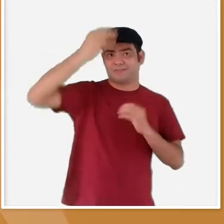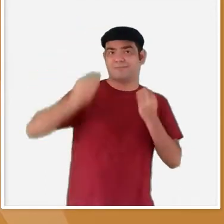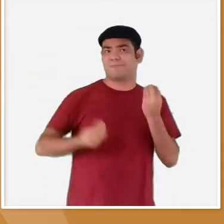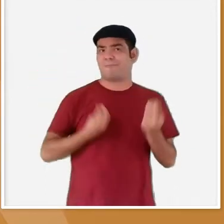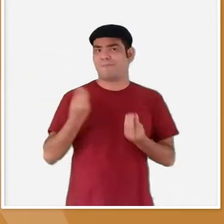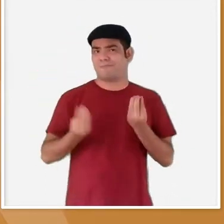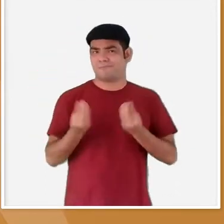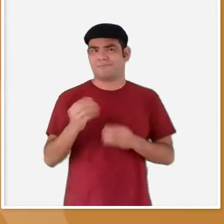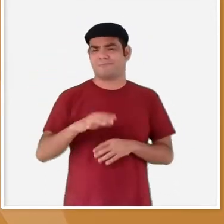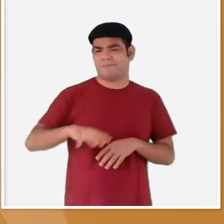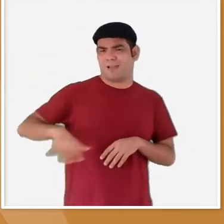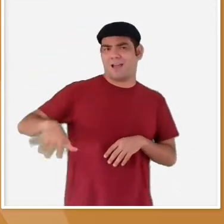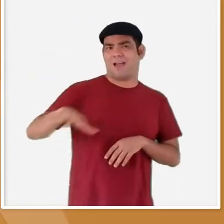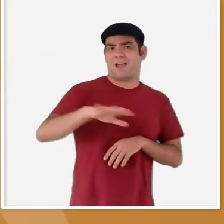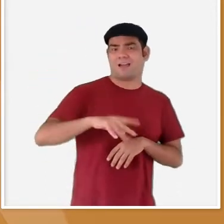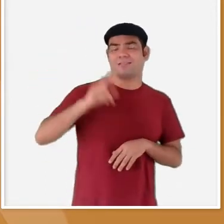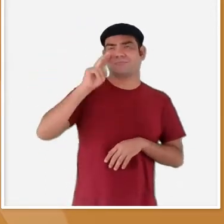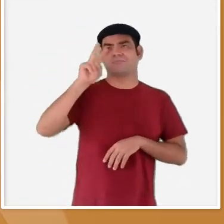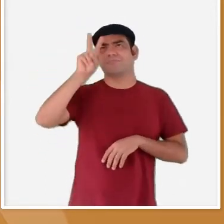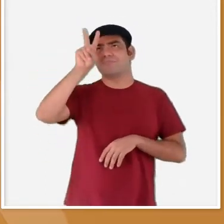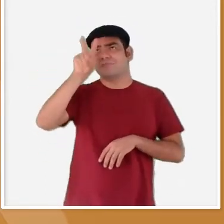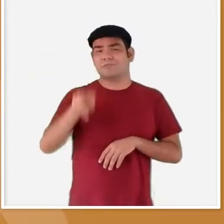de